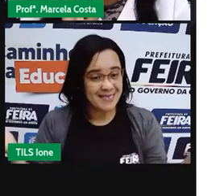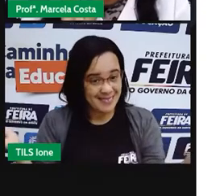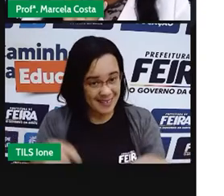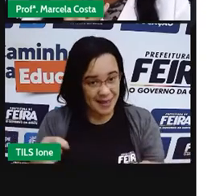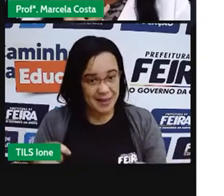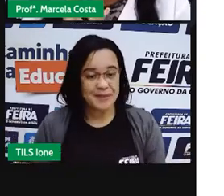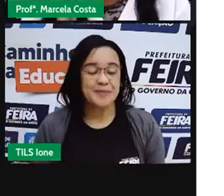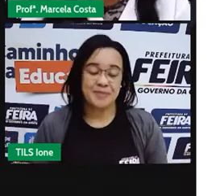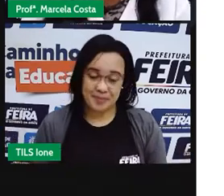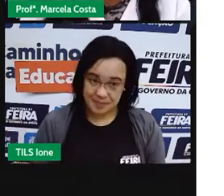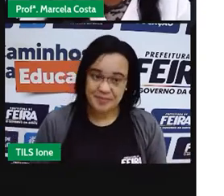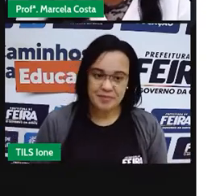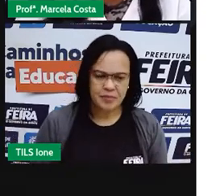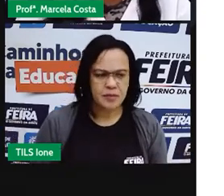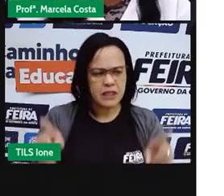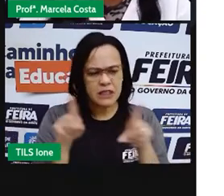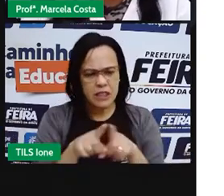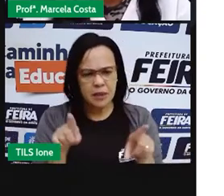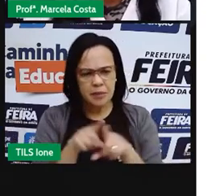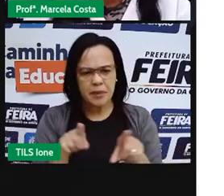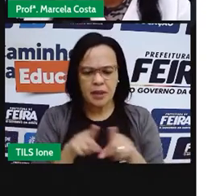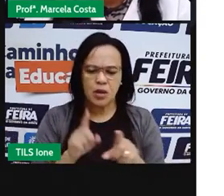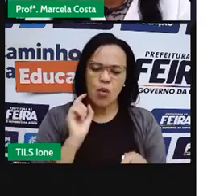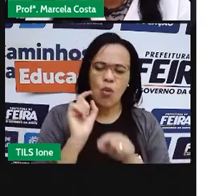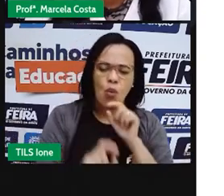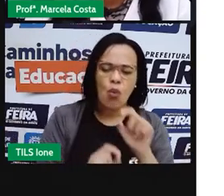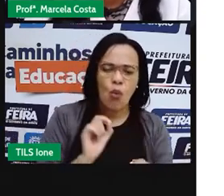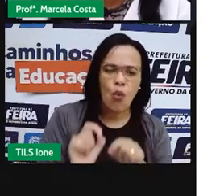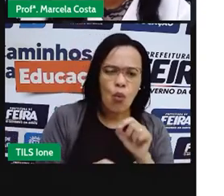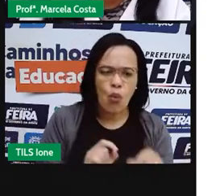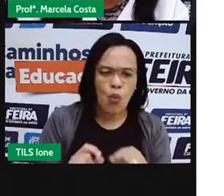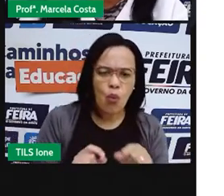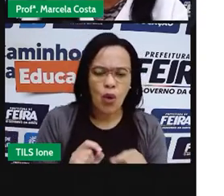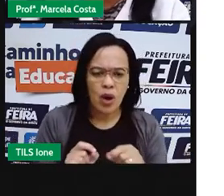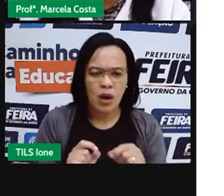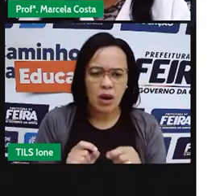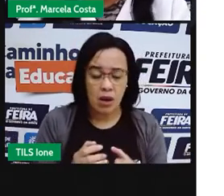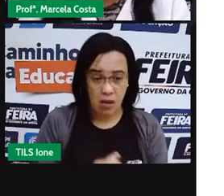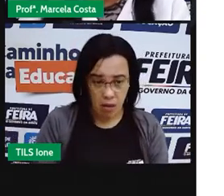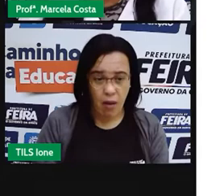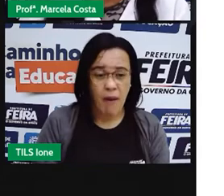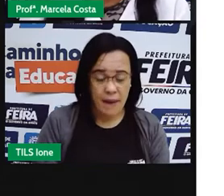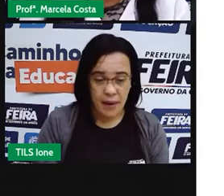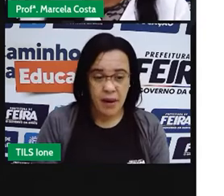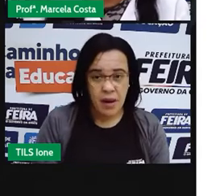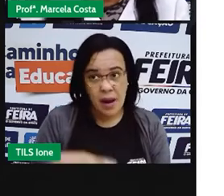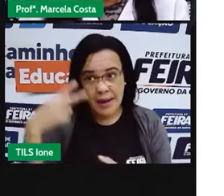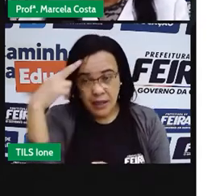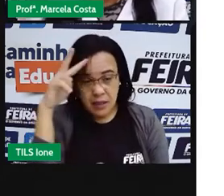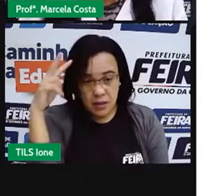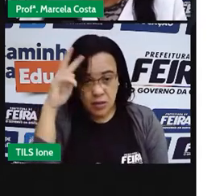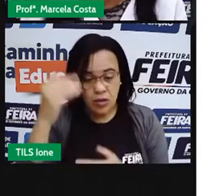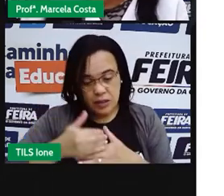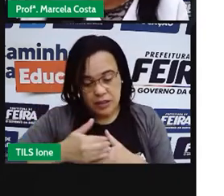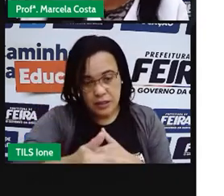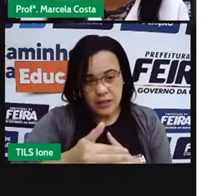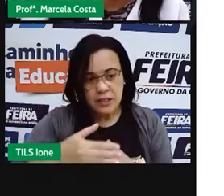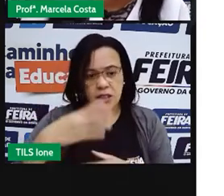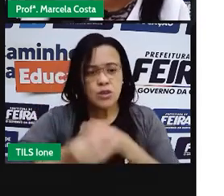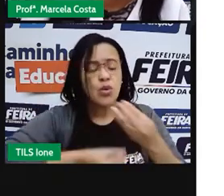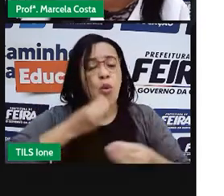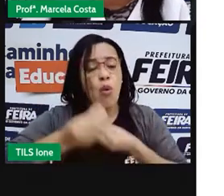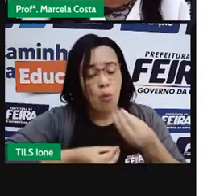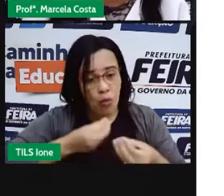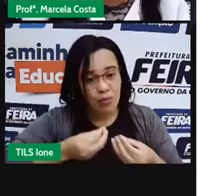qual é o acontecimento que vai direcionar todo o restante da história. Nessa história que a